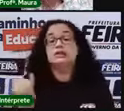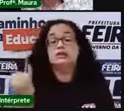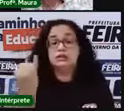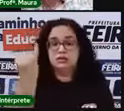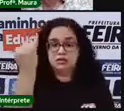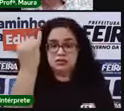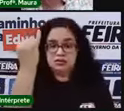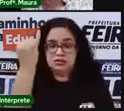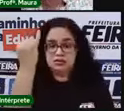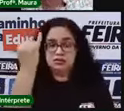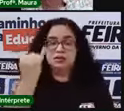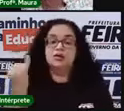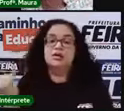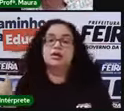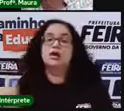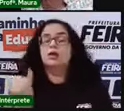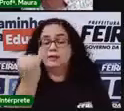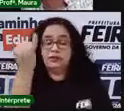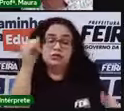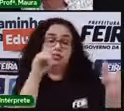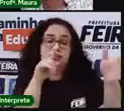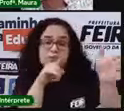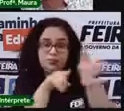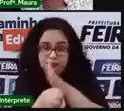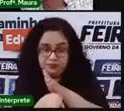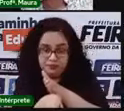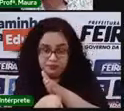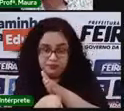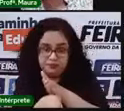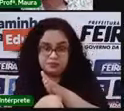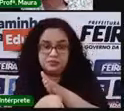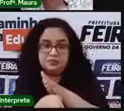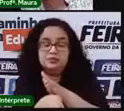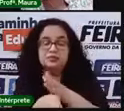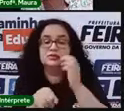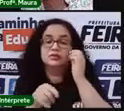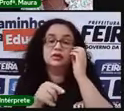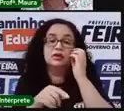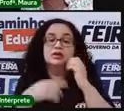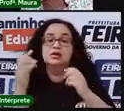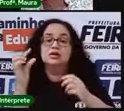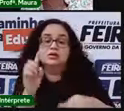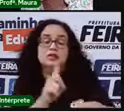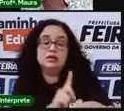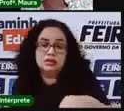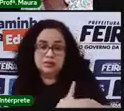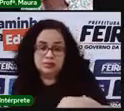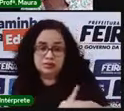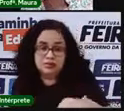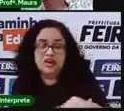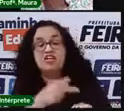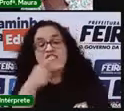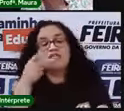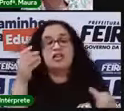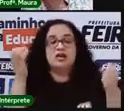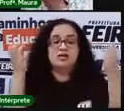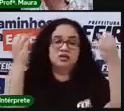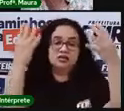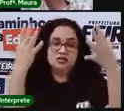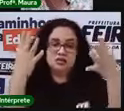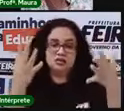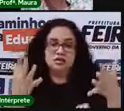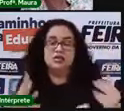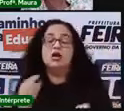Importantíssima, né? Importantíssima pergunta, importantíssima questão. Pena que a gente tem pouquinho tempo, não é, para dizer dela, ou